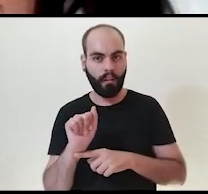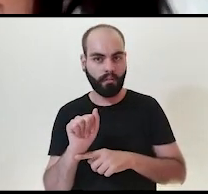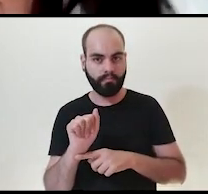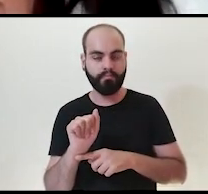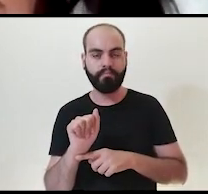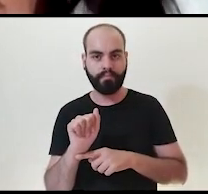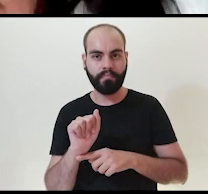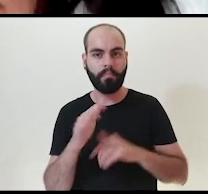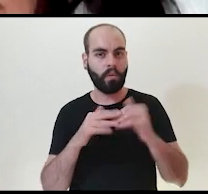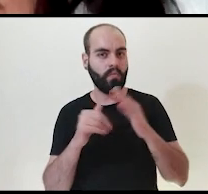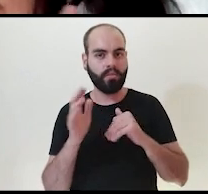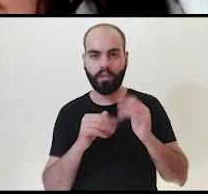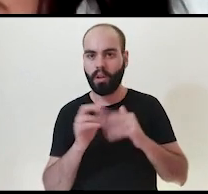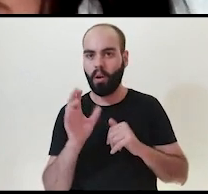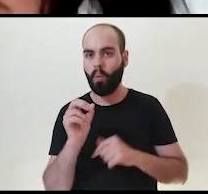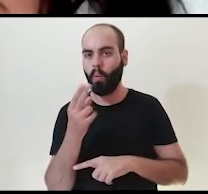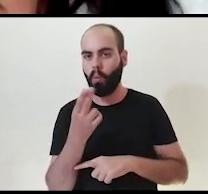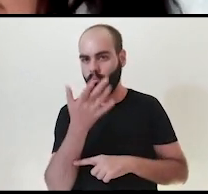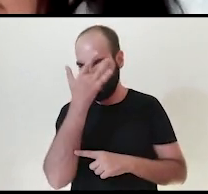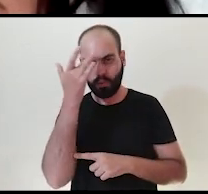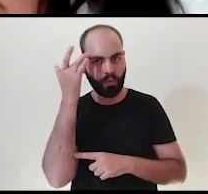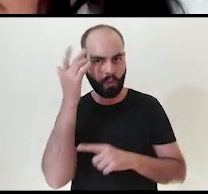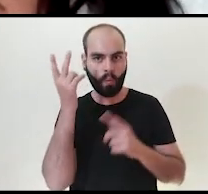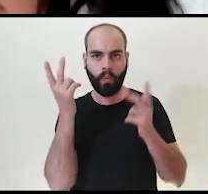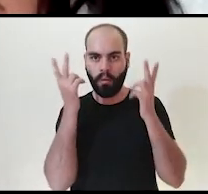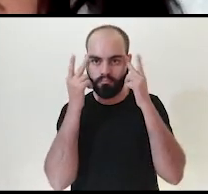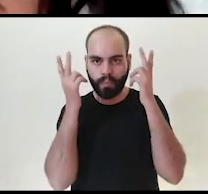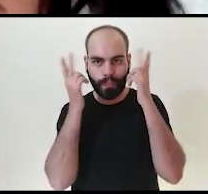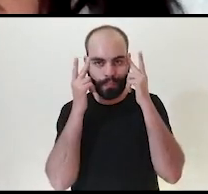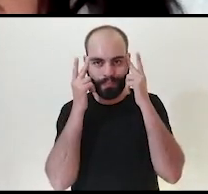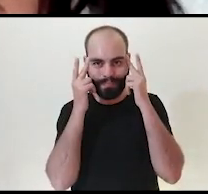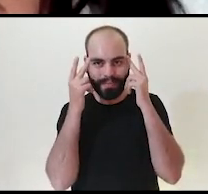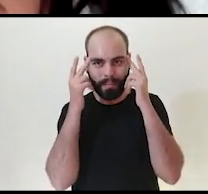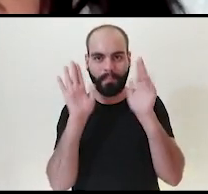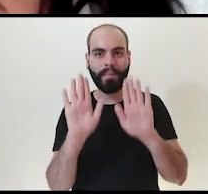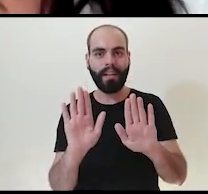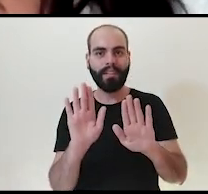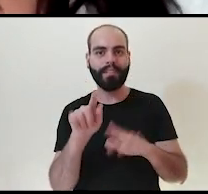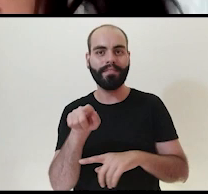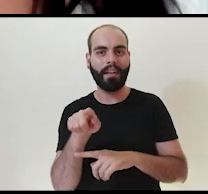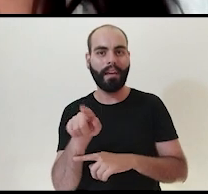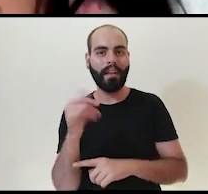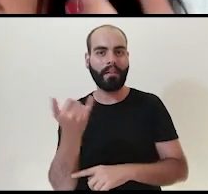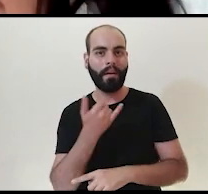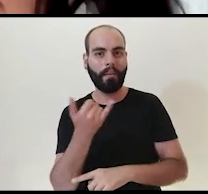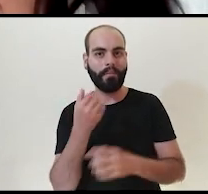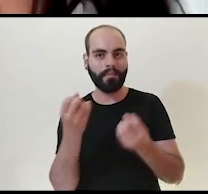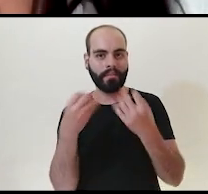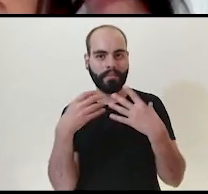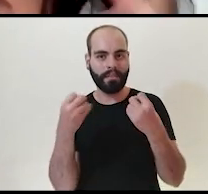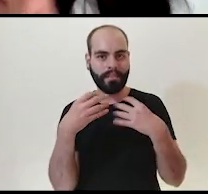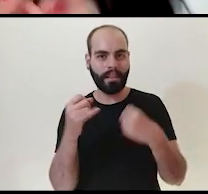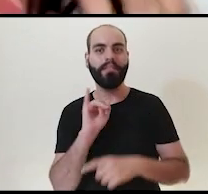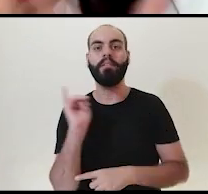profissional. Mas isso que a Aline está trazendo para a gente é tão importante, porque você pode. Se você já tiver um